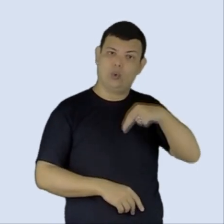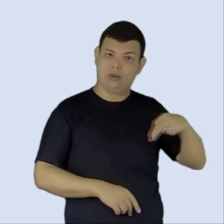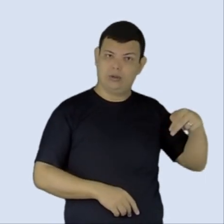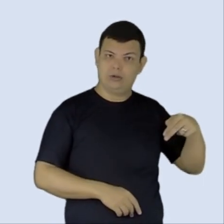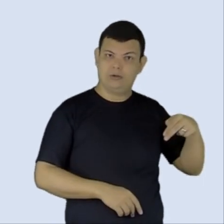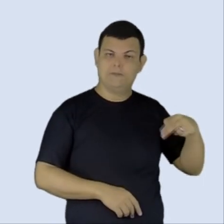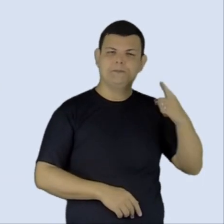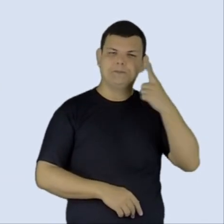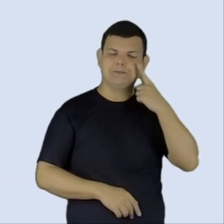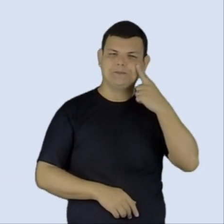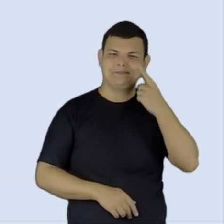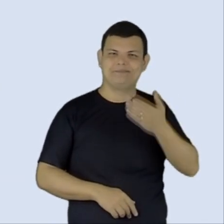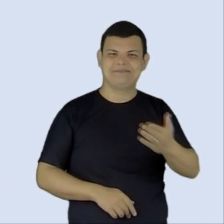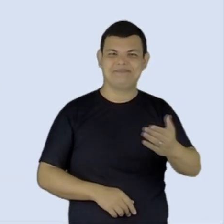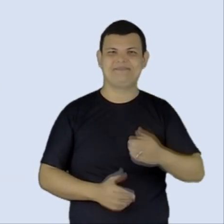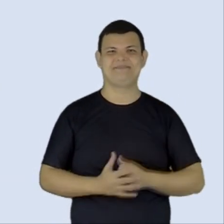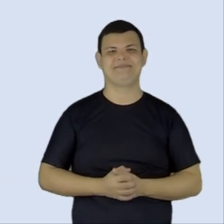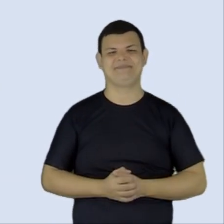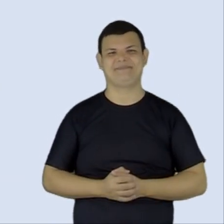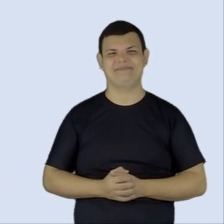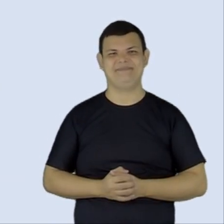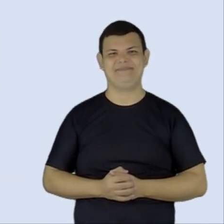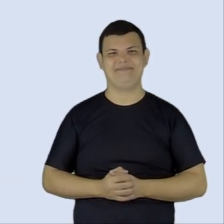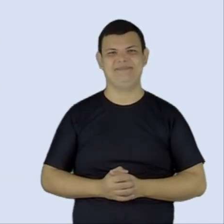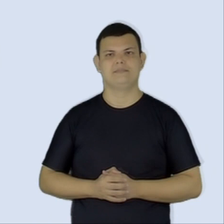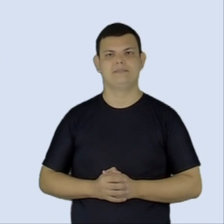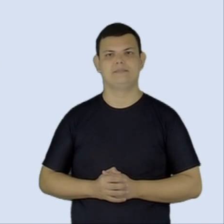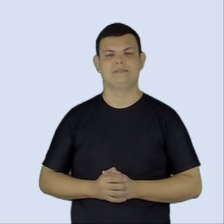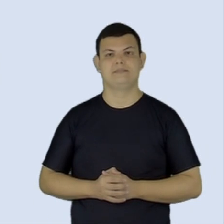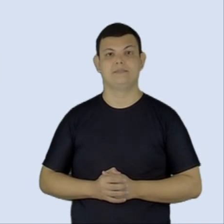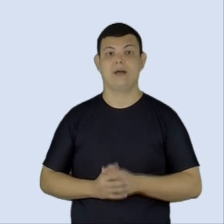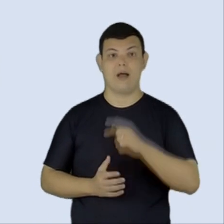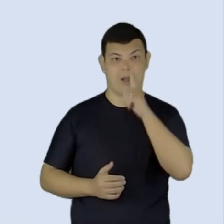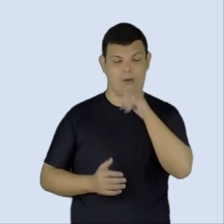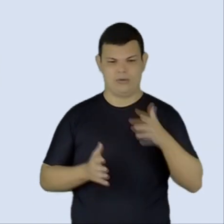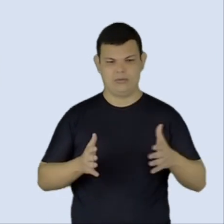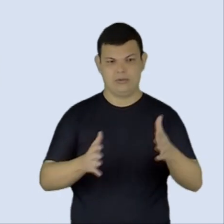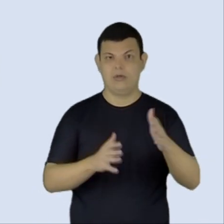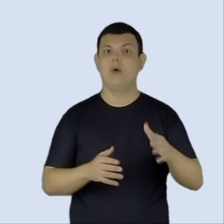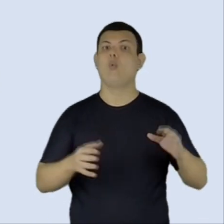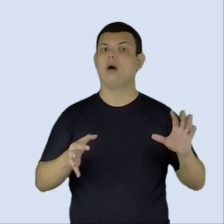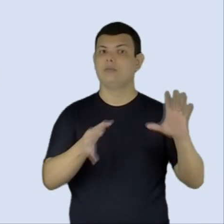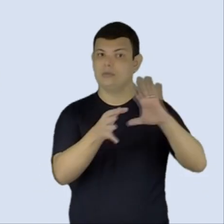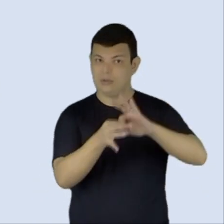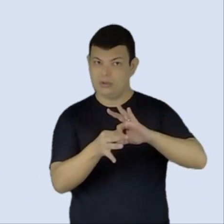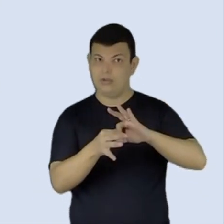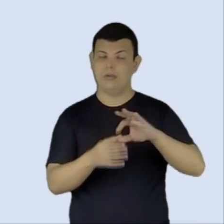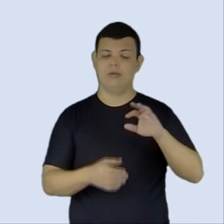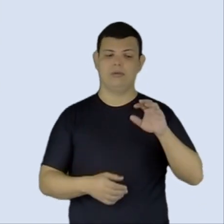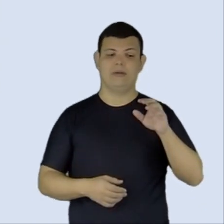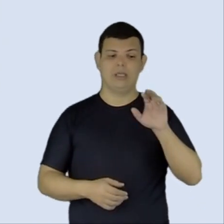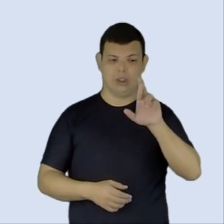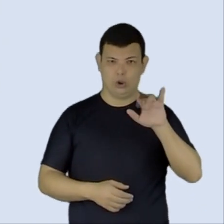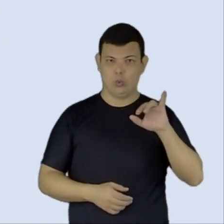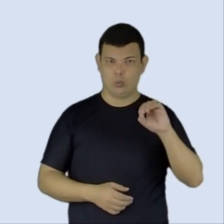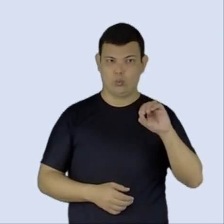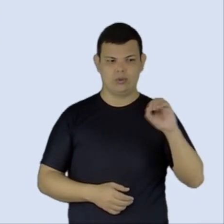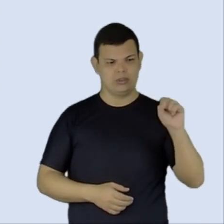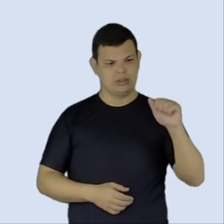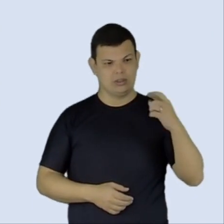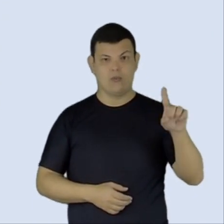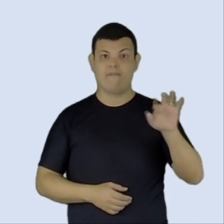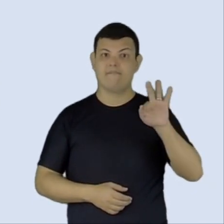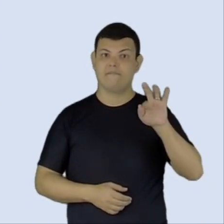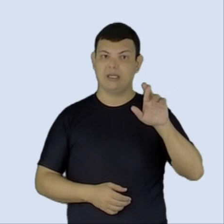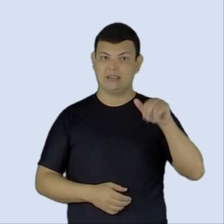São Francisco, ok? Então vamos lá. As águas do projeto de integração do Rio São Francisco chegaram hoje ao